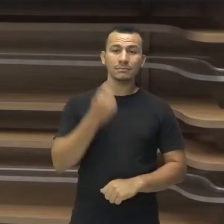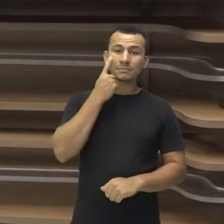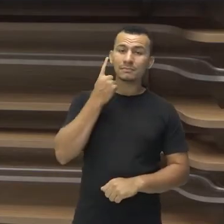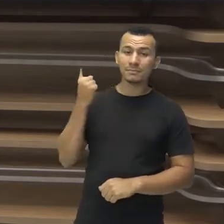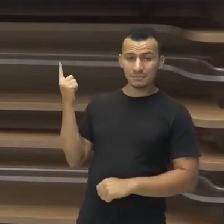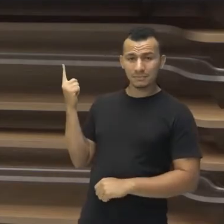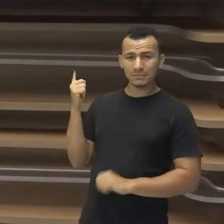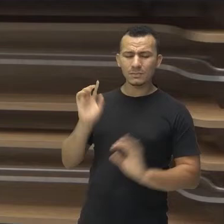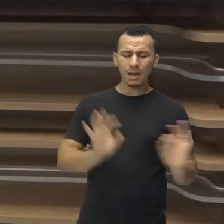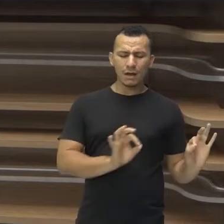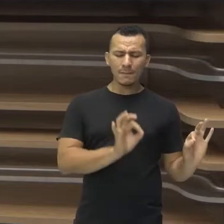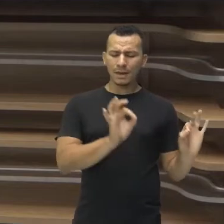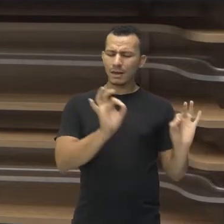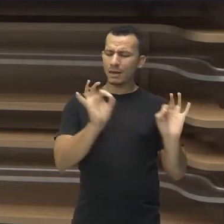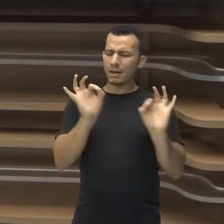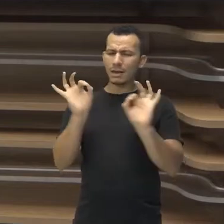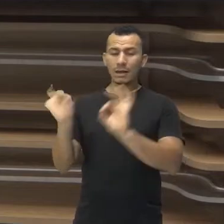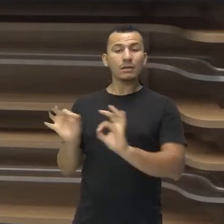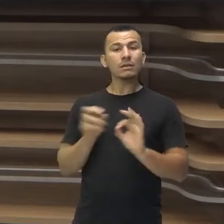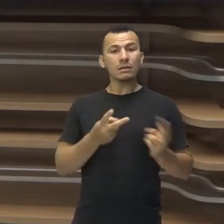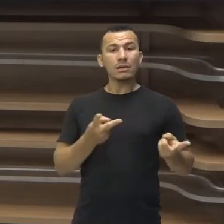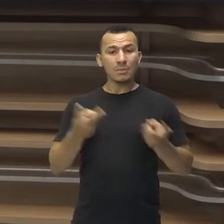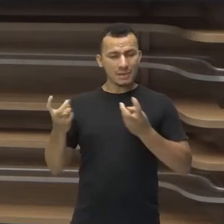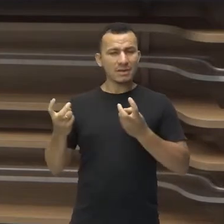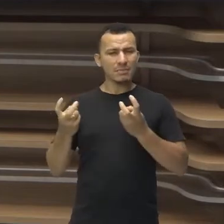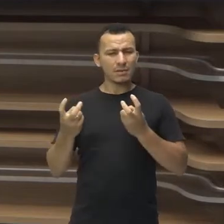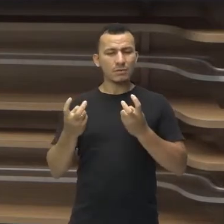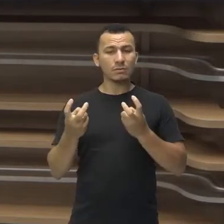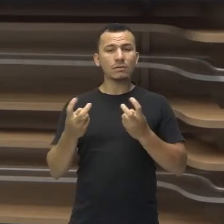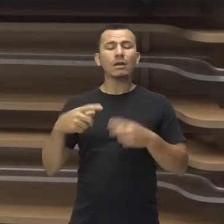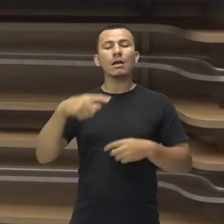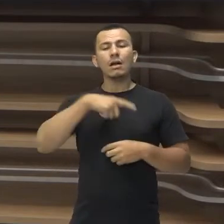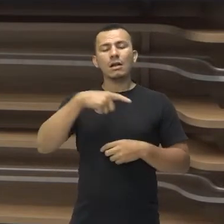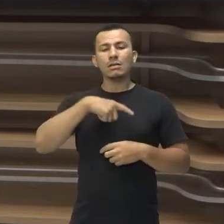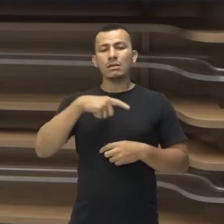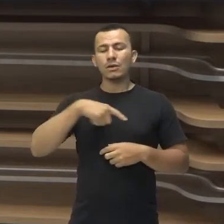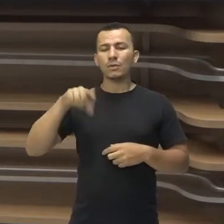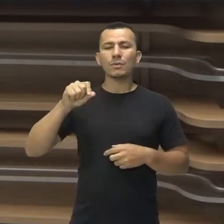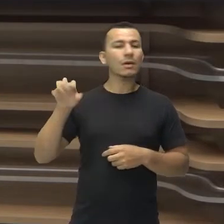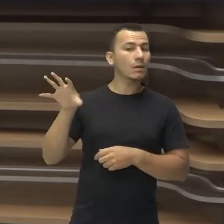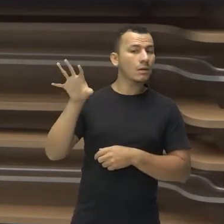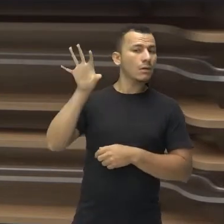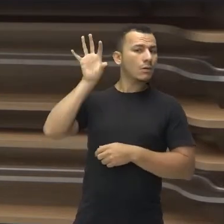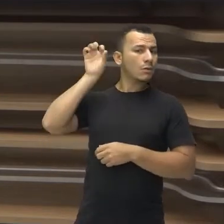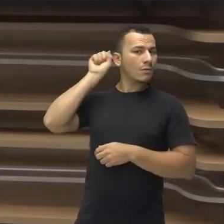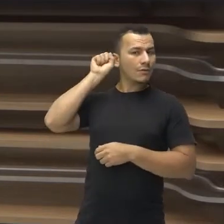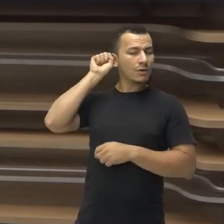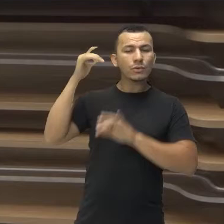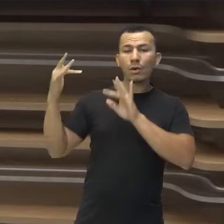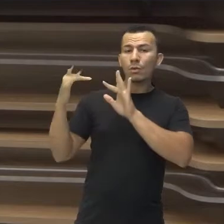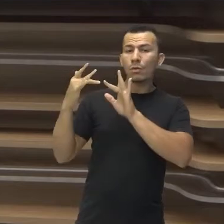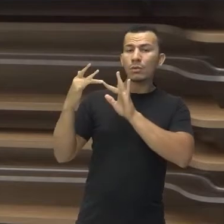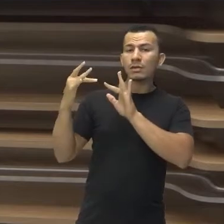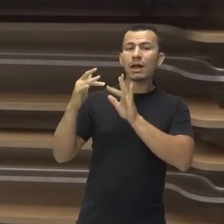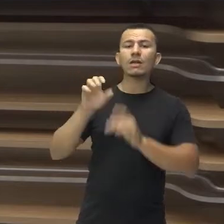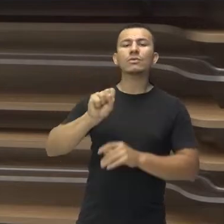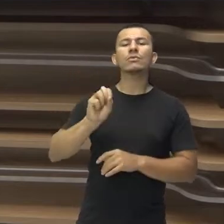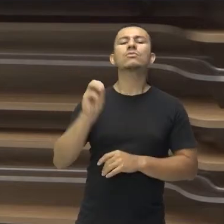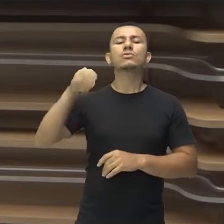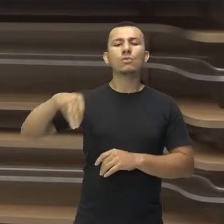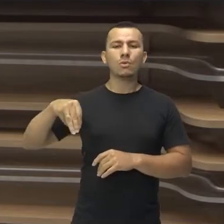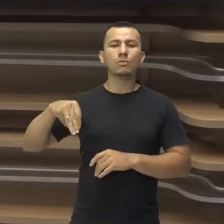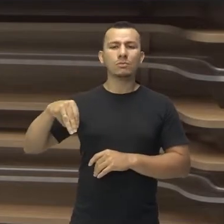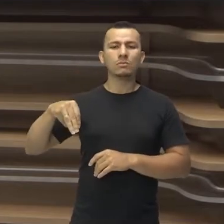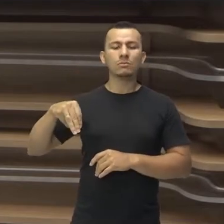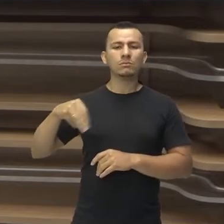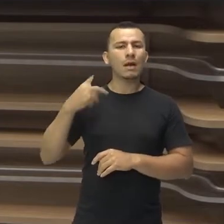Viram só? Então, nesse vídeo, a gente pode ver uma animação do nosso ouvido, né, interagindo com um sinal sonoro. Então você